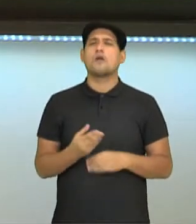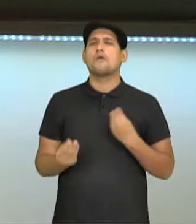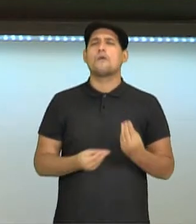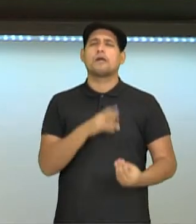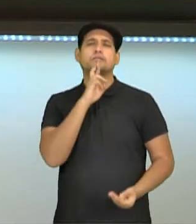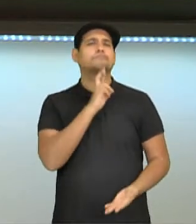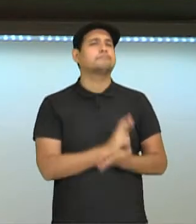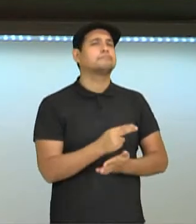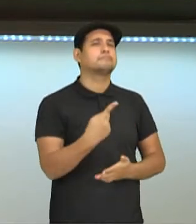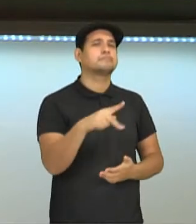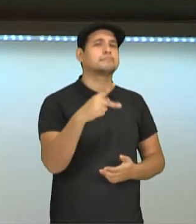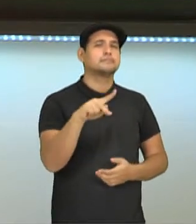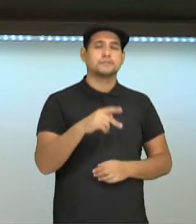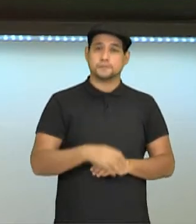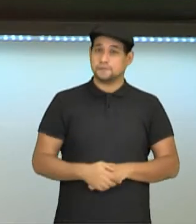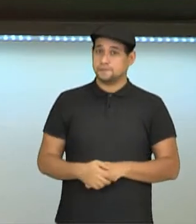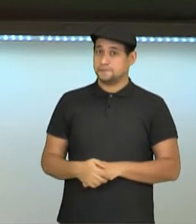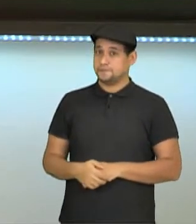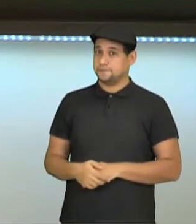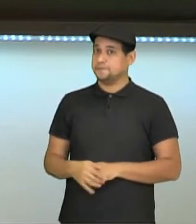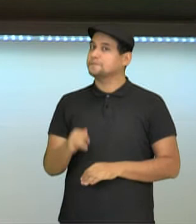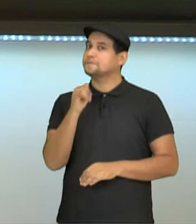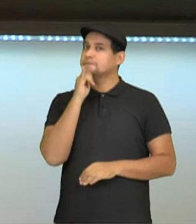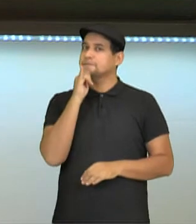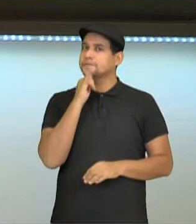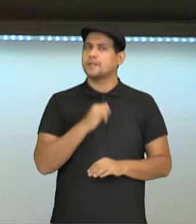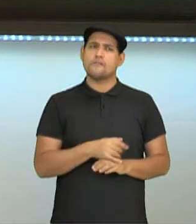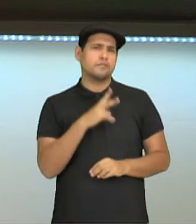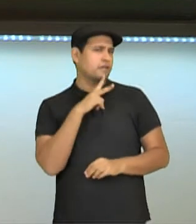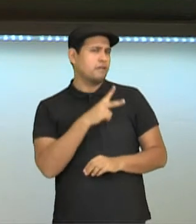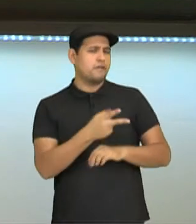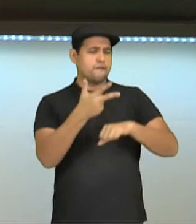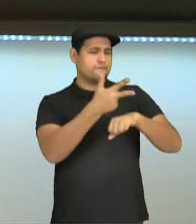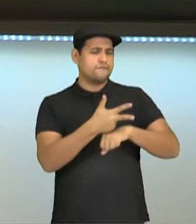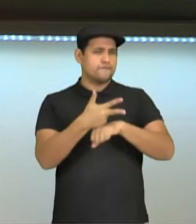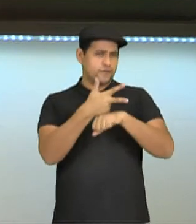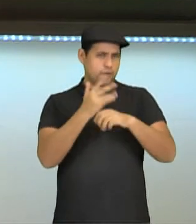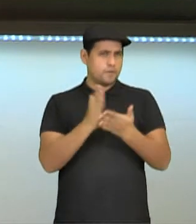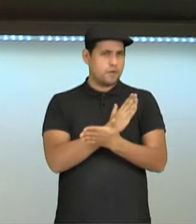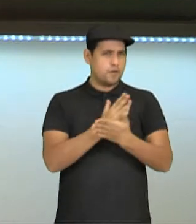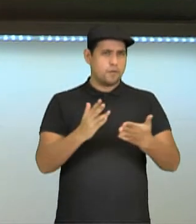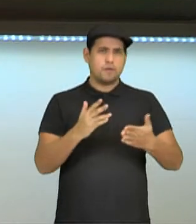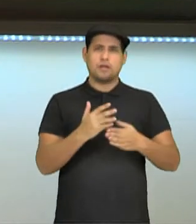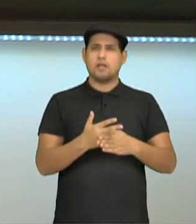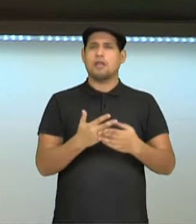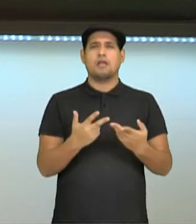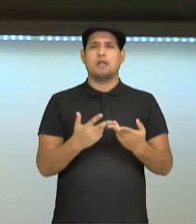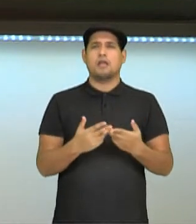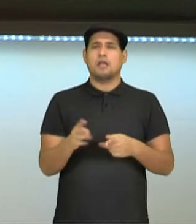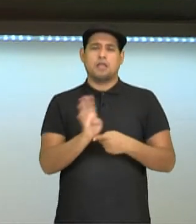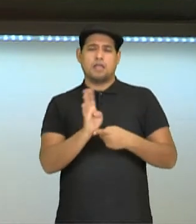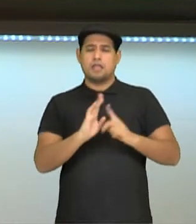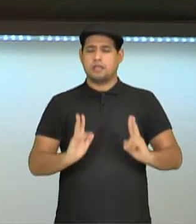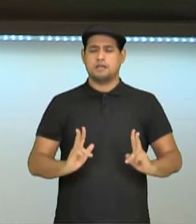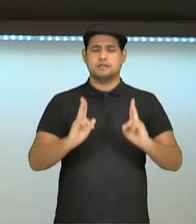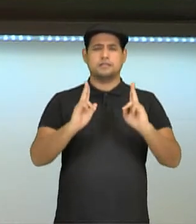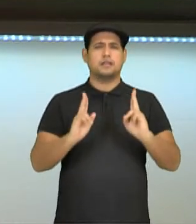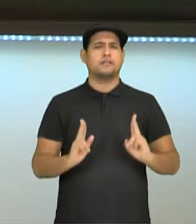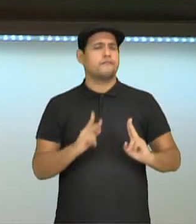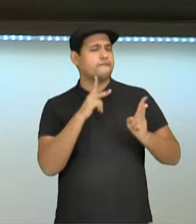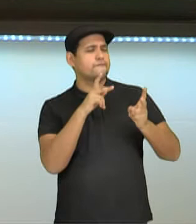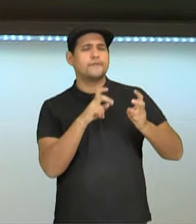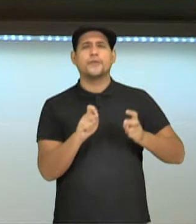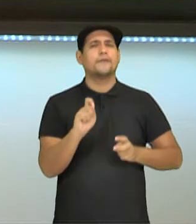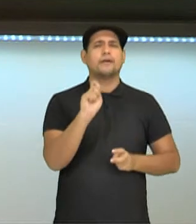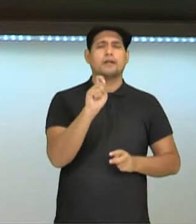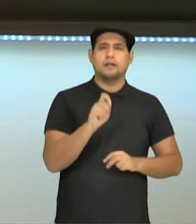sua resposta. Quando você assiste um filme, uma série, no que você mais presta